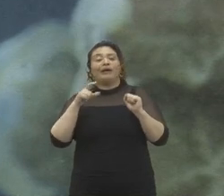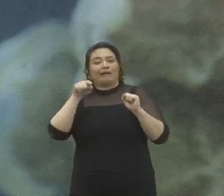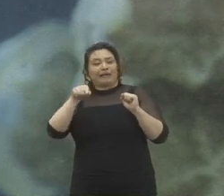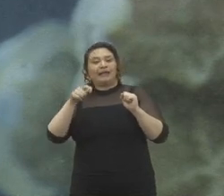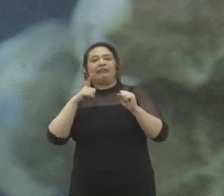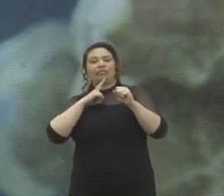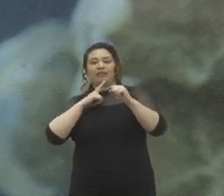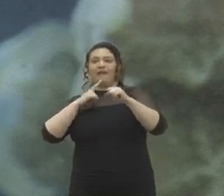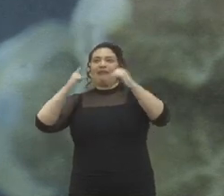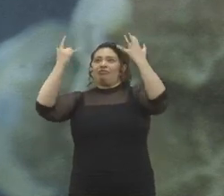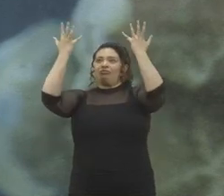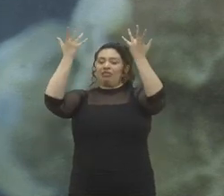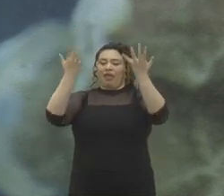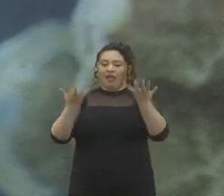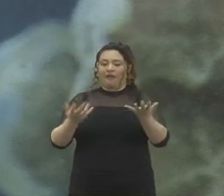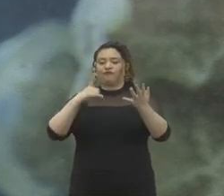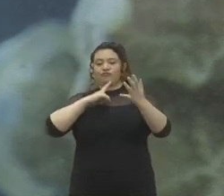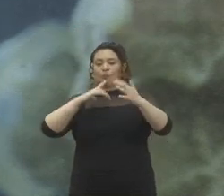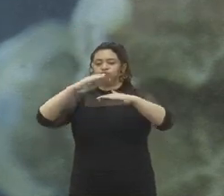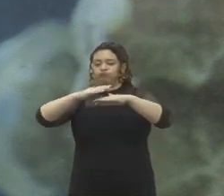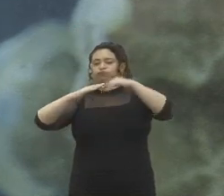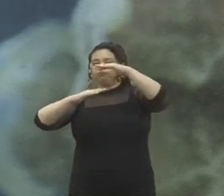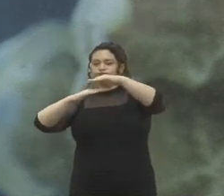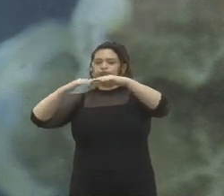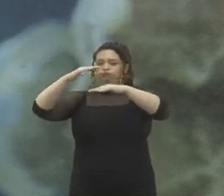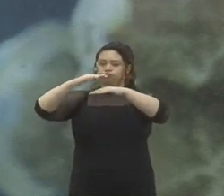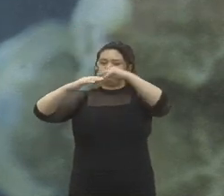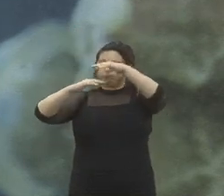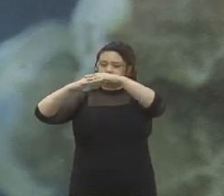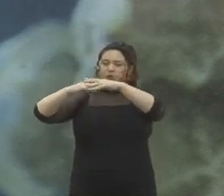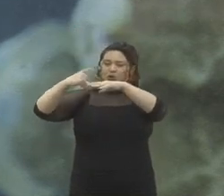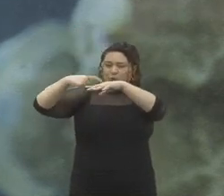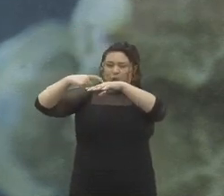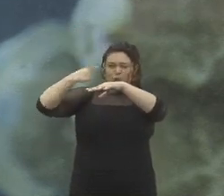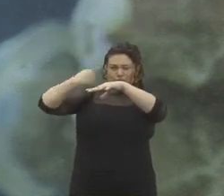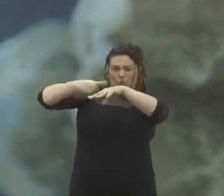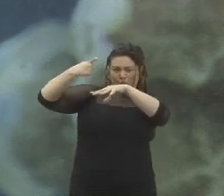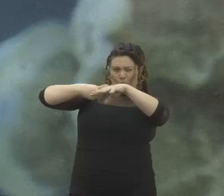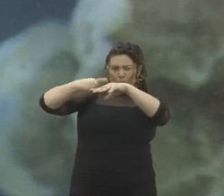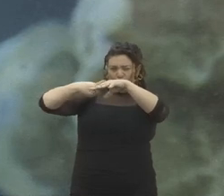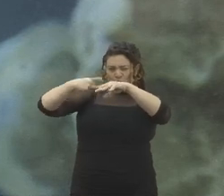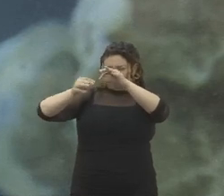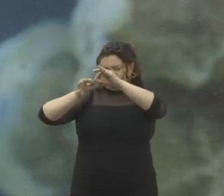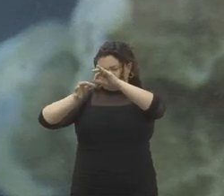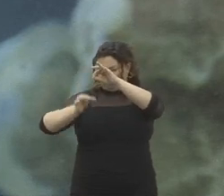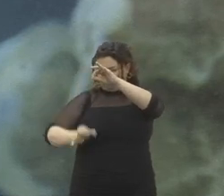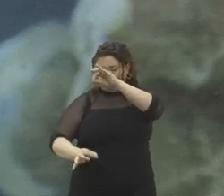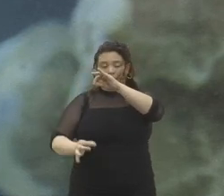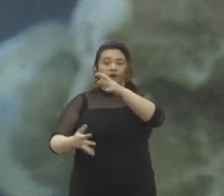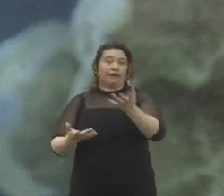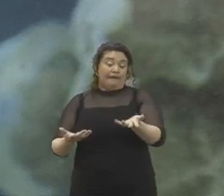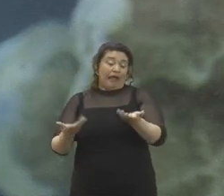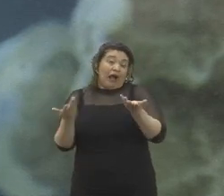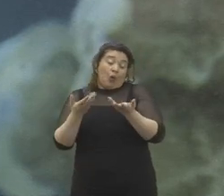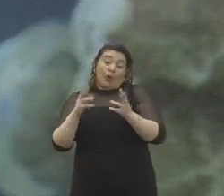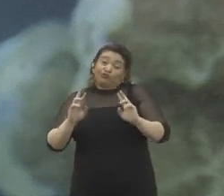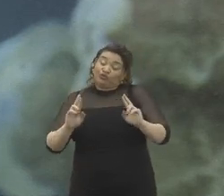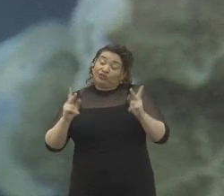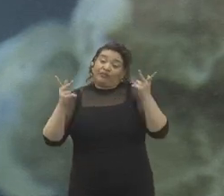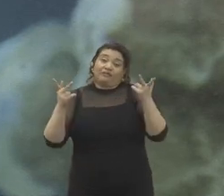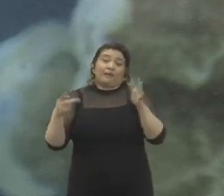de Neve formando geleiras ou de gelos cada vez mais espessos né agora existe uma uma perspectiva uma